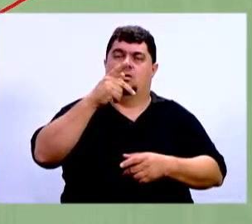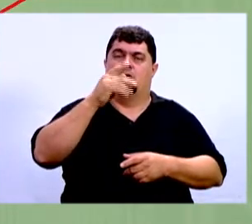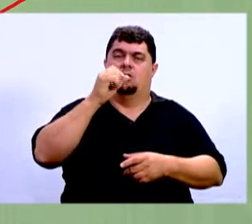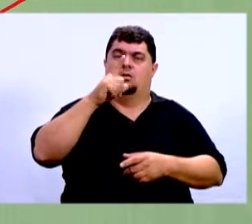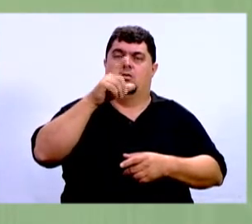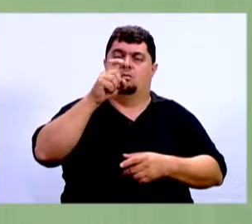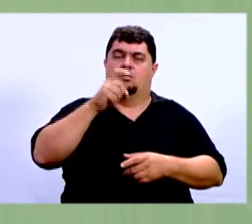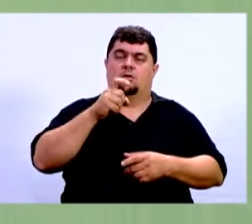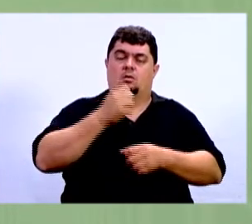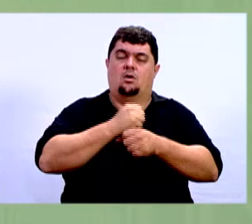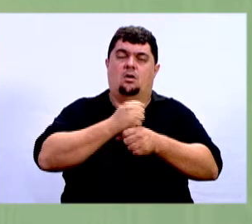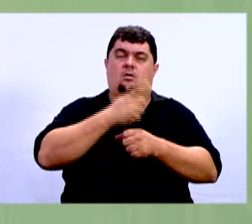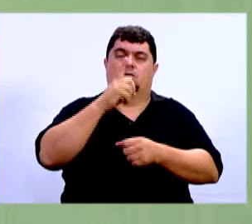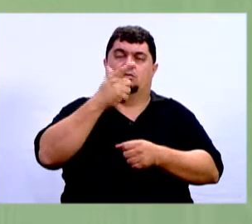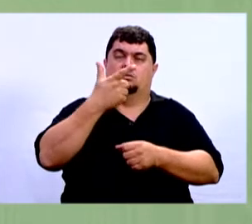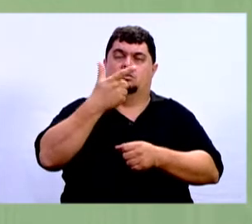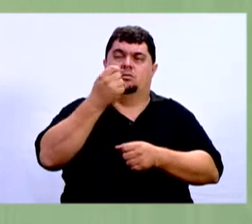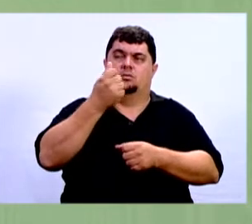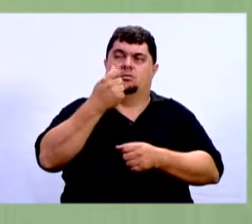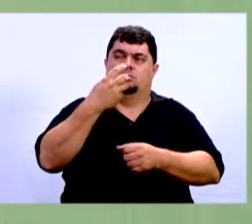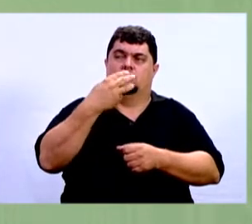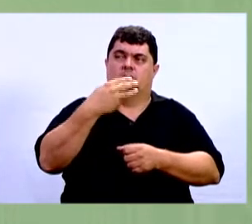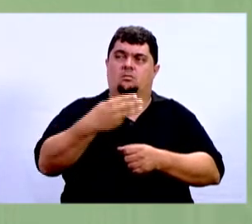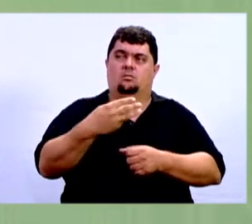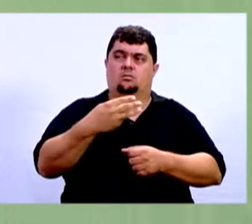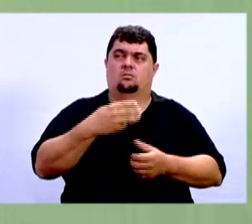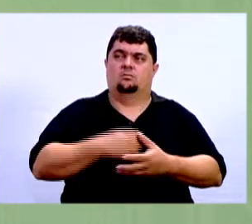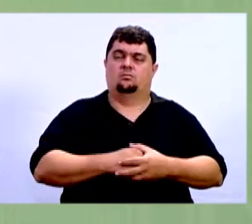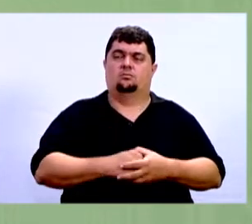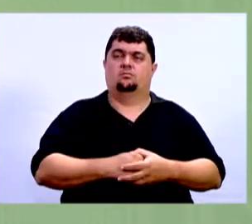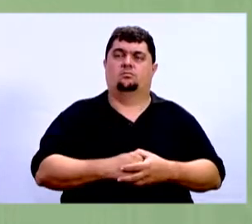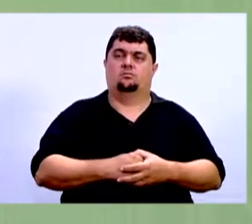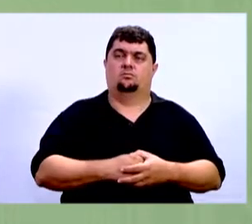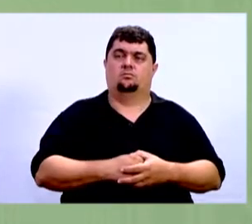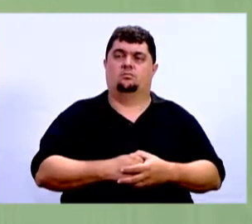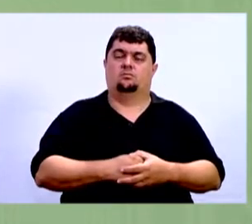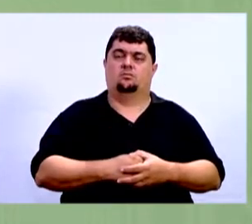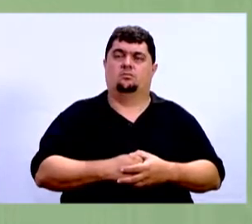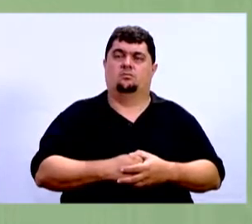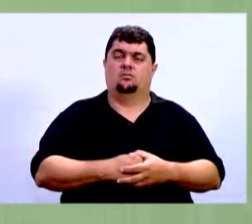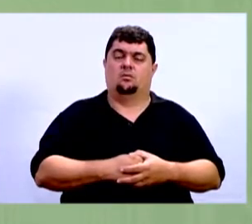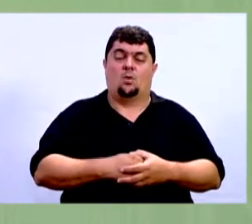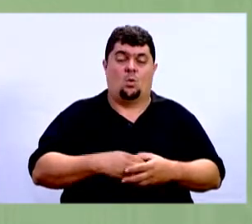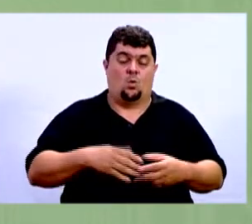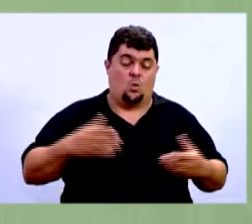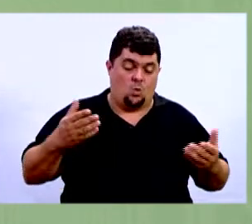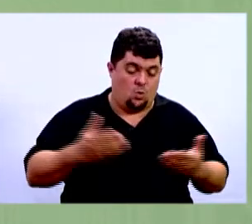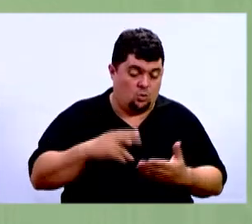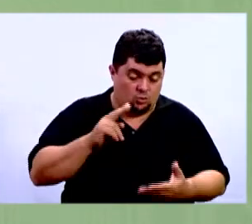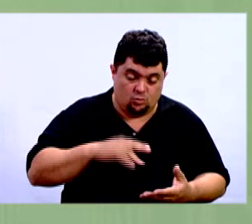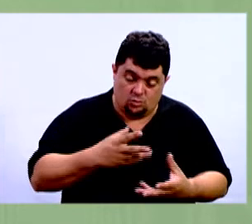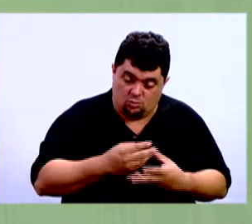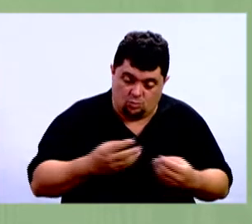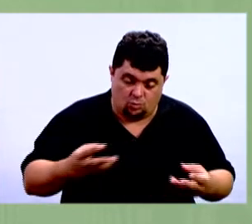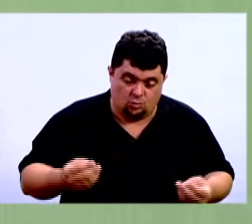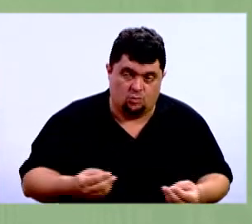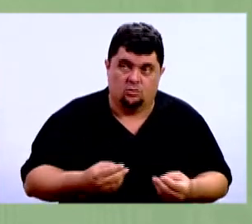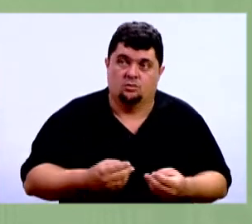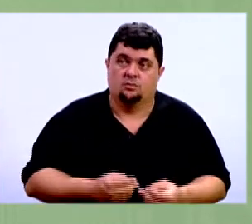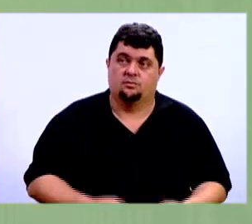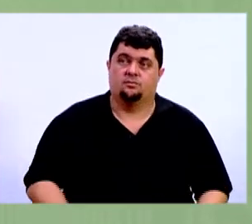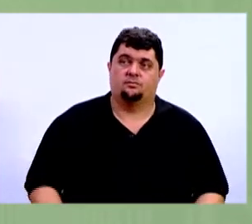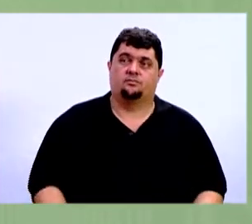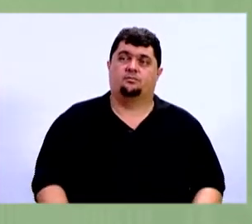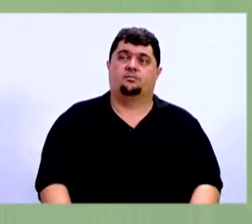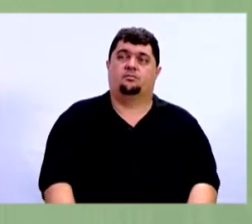ano? 2003. Tá bom? E hoje em dia nós utilizamos muito isso aqui, que são as referências